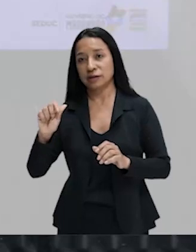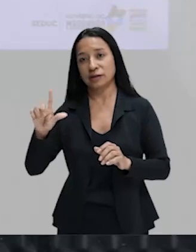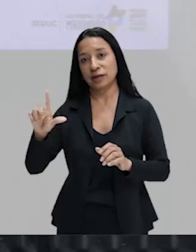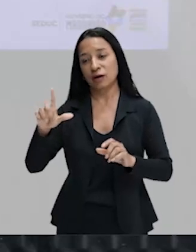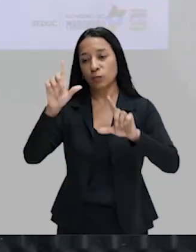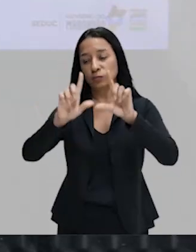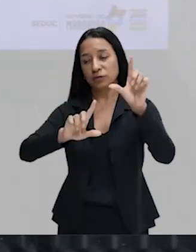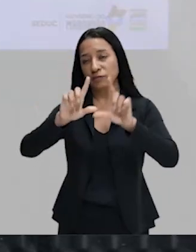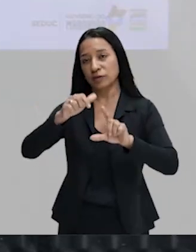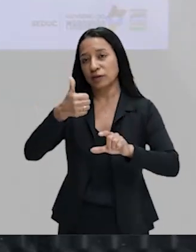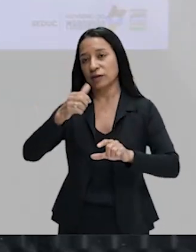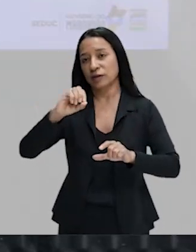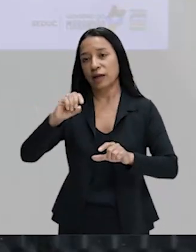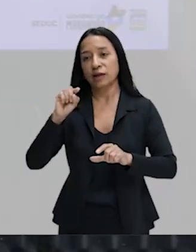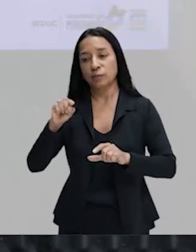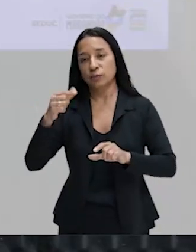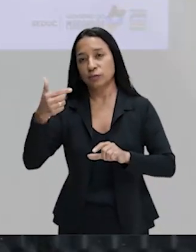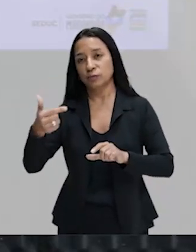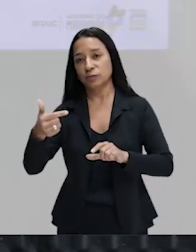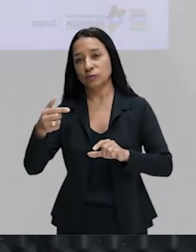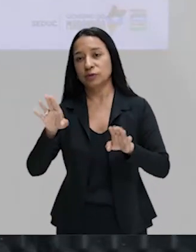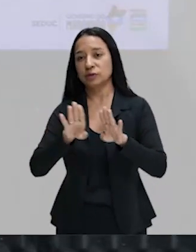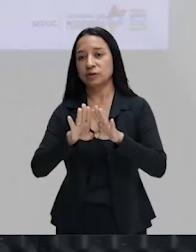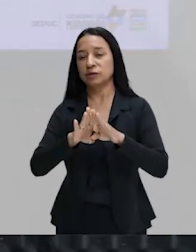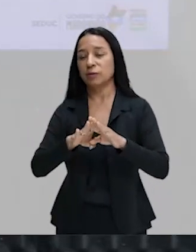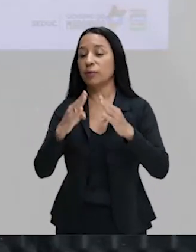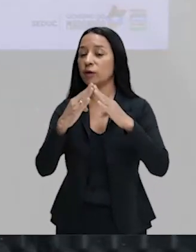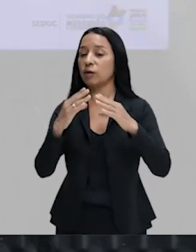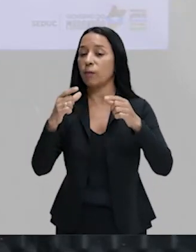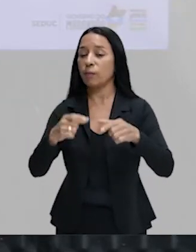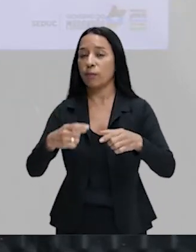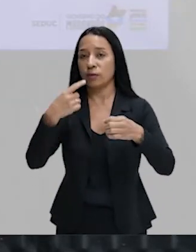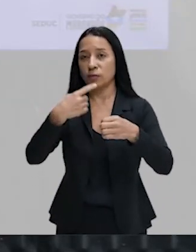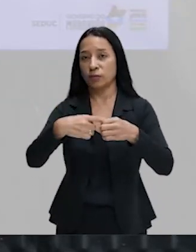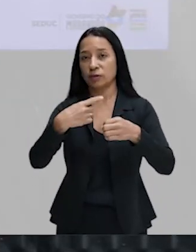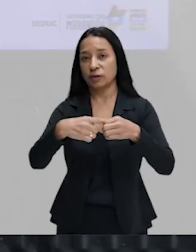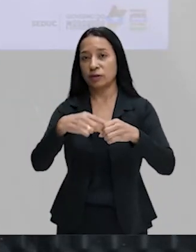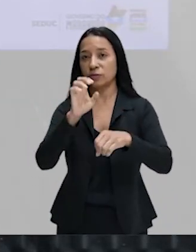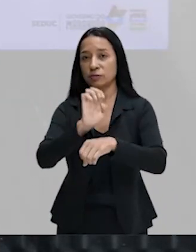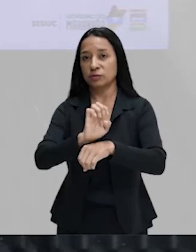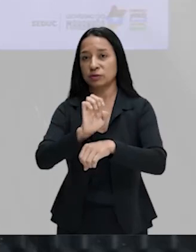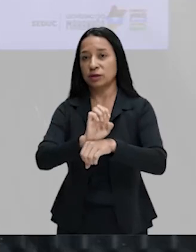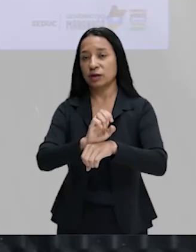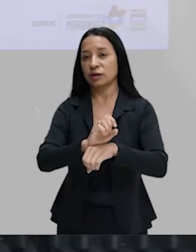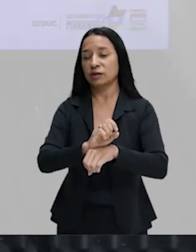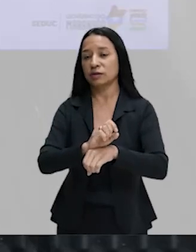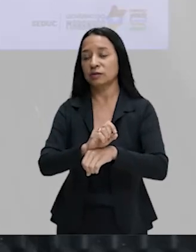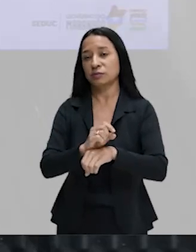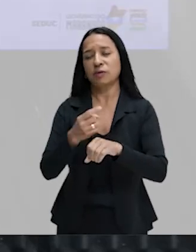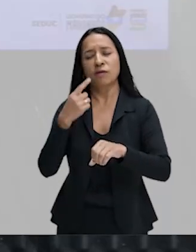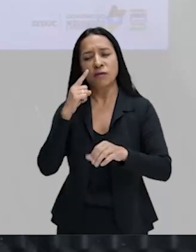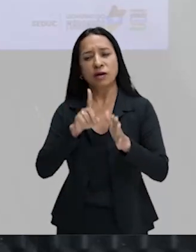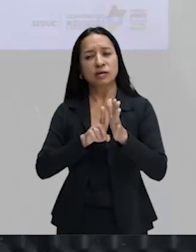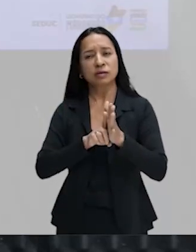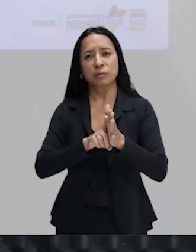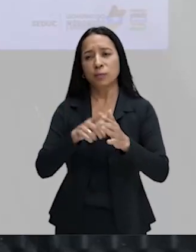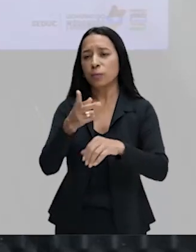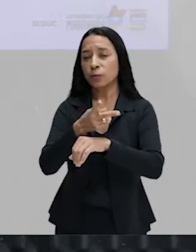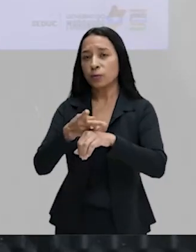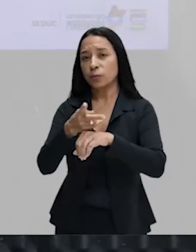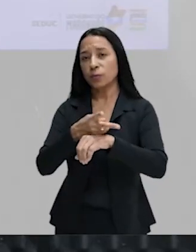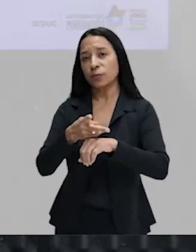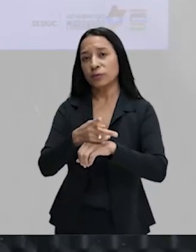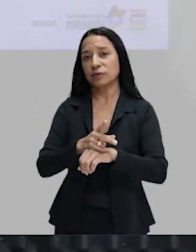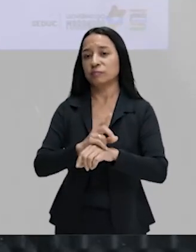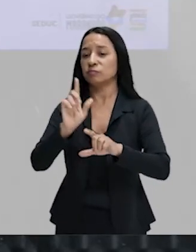que mora no interior do estado, sintonize o seu canal aí, TV Educação. As nossas aulas também